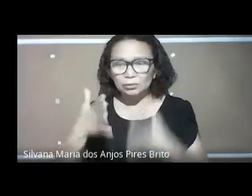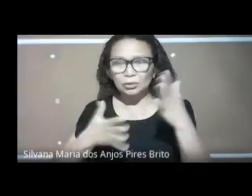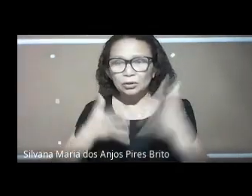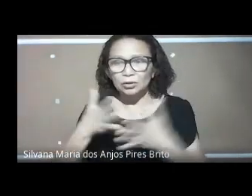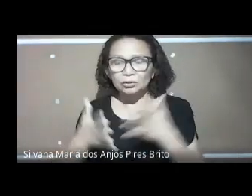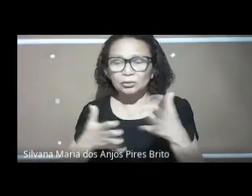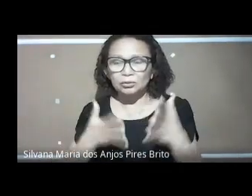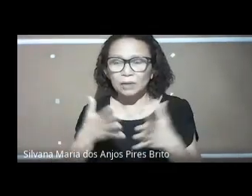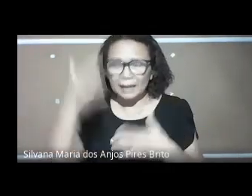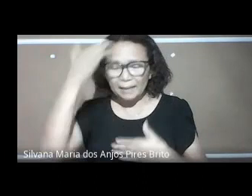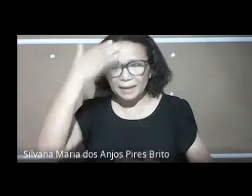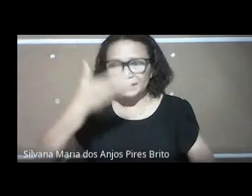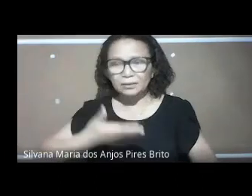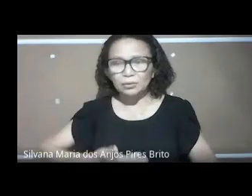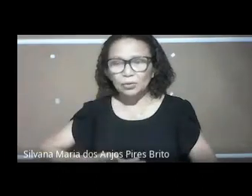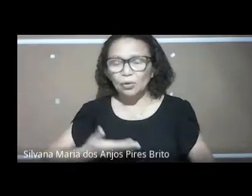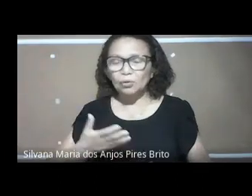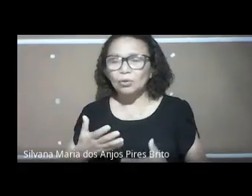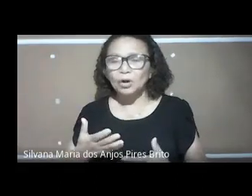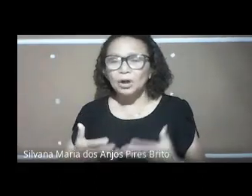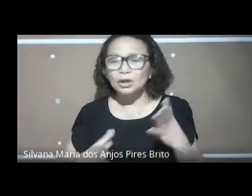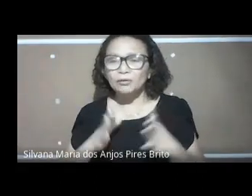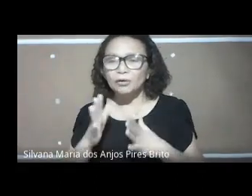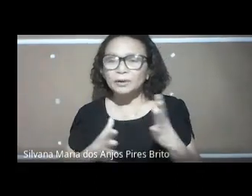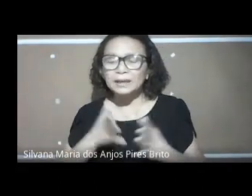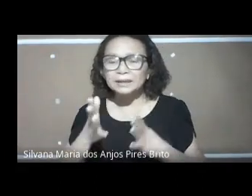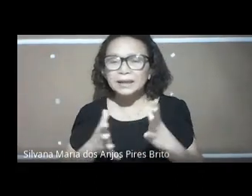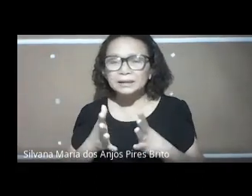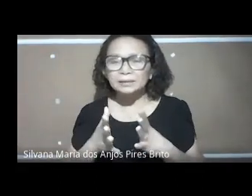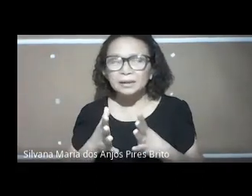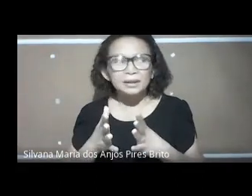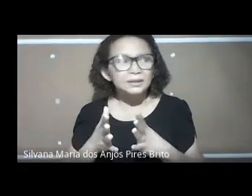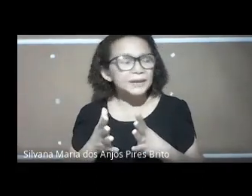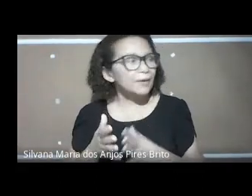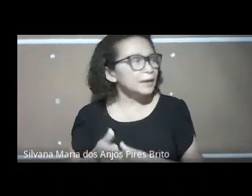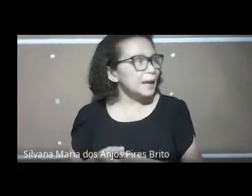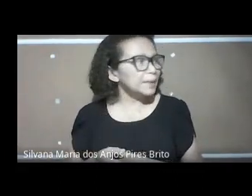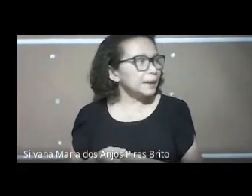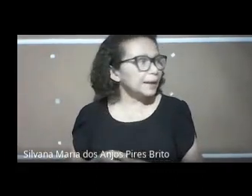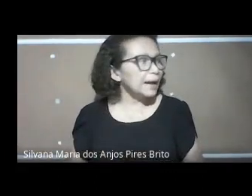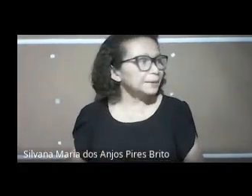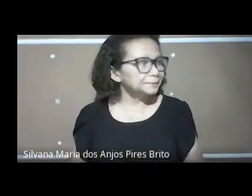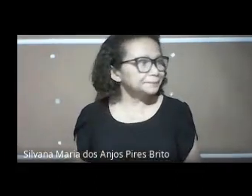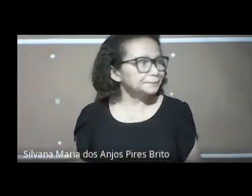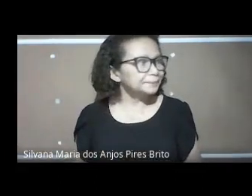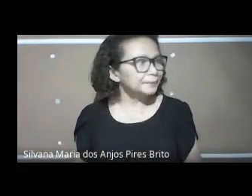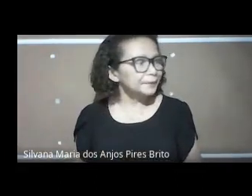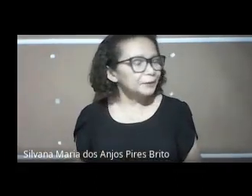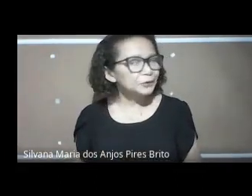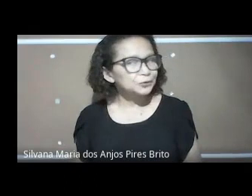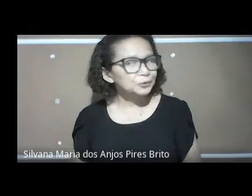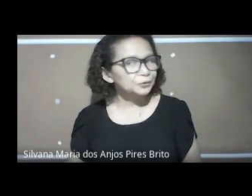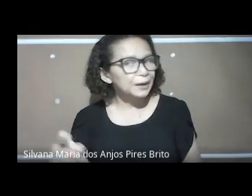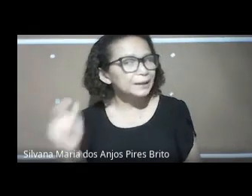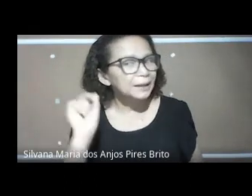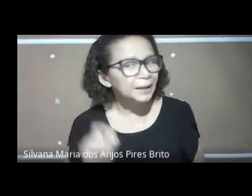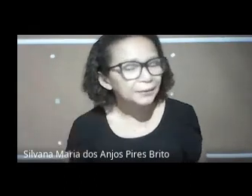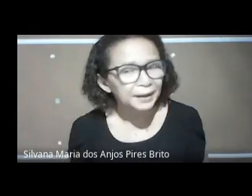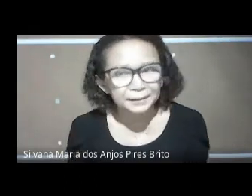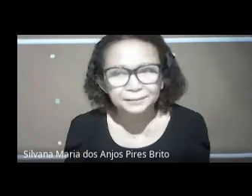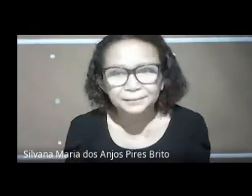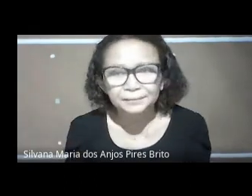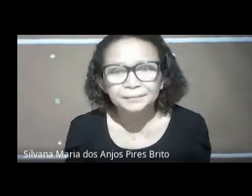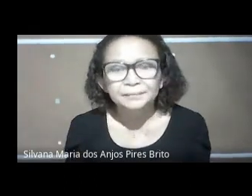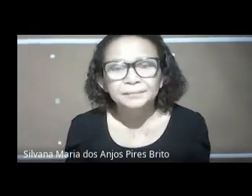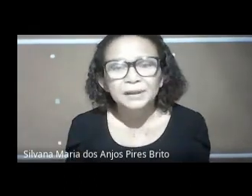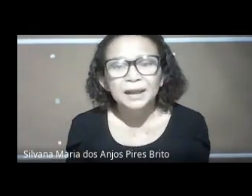todinha da cabeça e do tronco e eu vou ficar sinalizando. Se eu olhar para cá, o surdo vai entender o